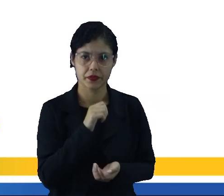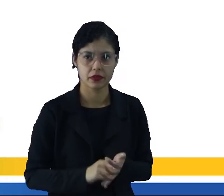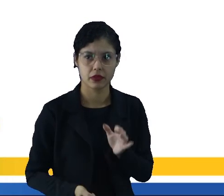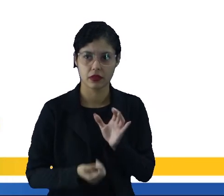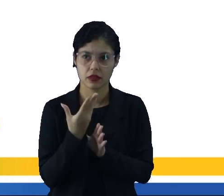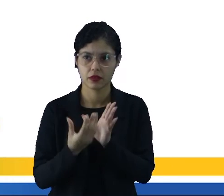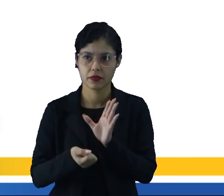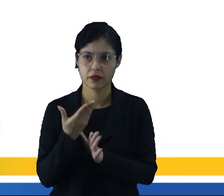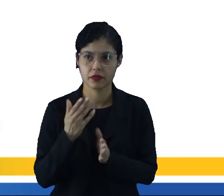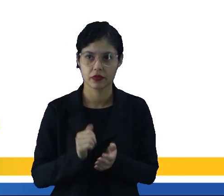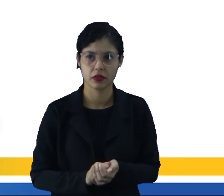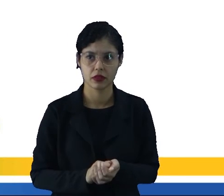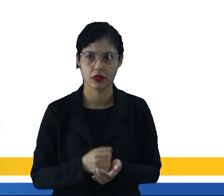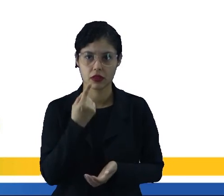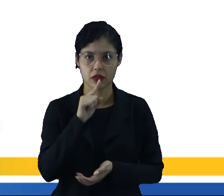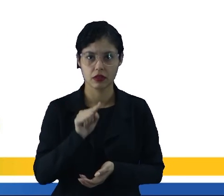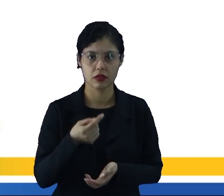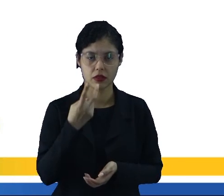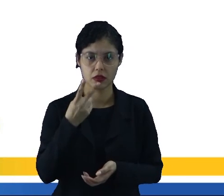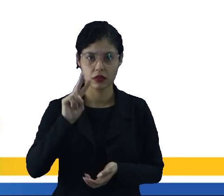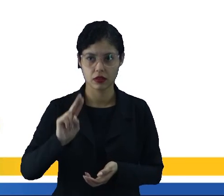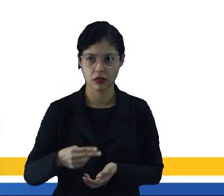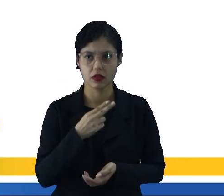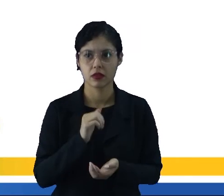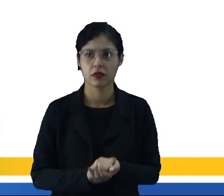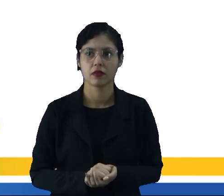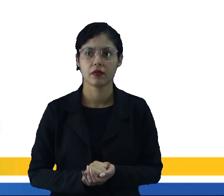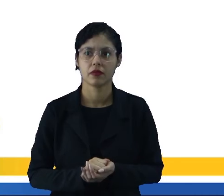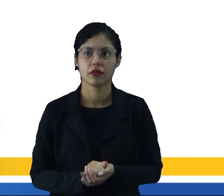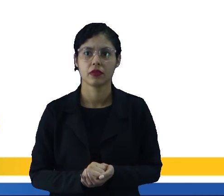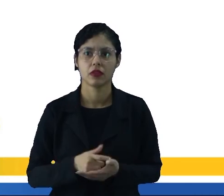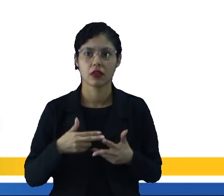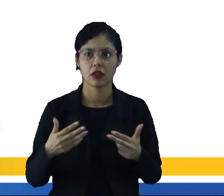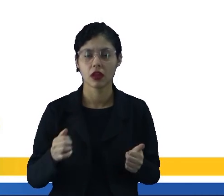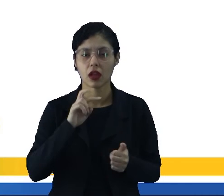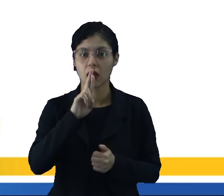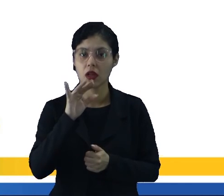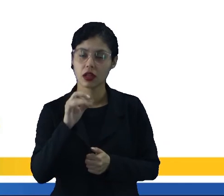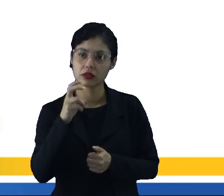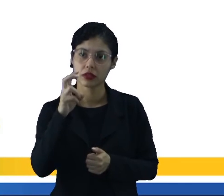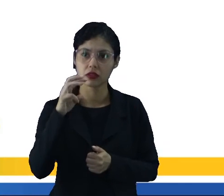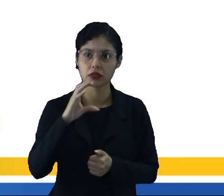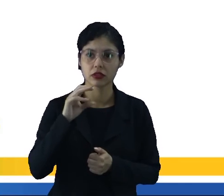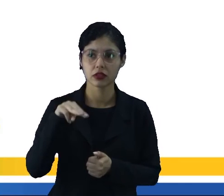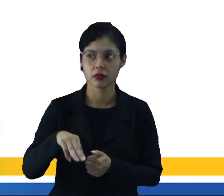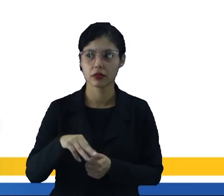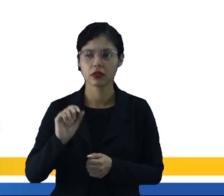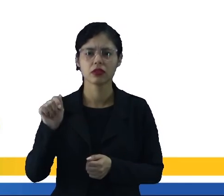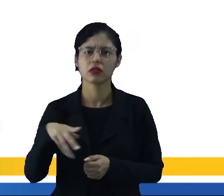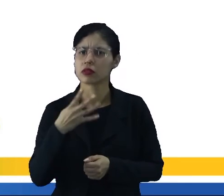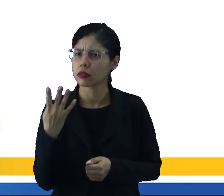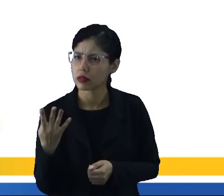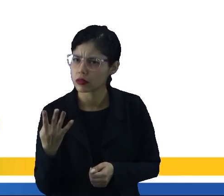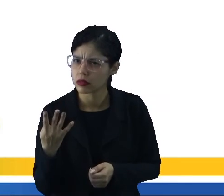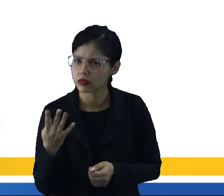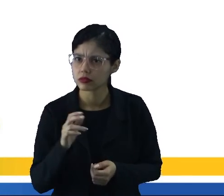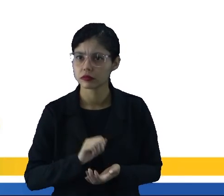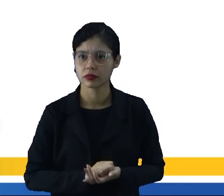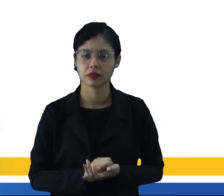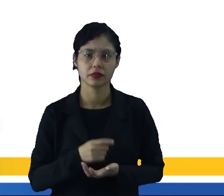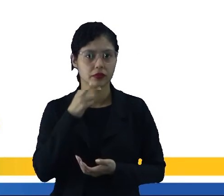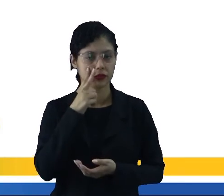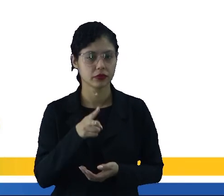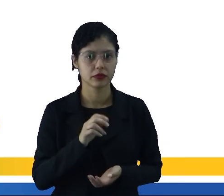produzir 1,2 mil porta-objetos cujo raio é 5 cm será de quanto Então vamos